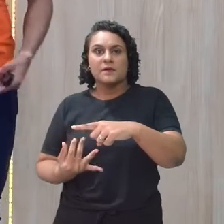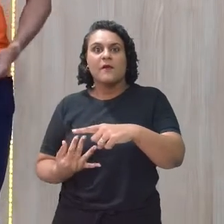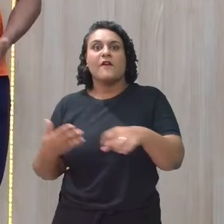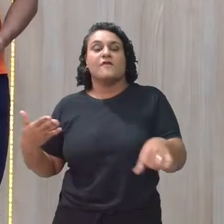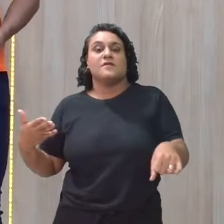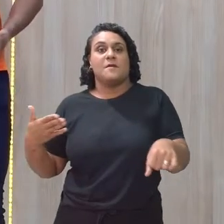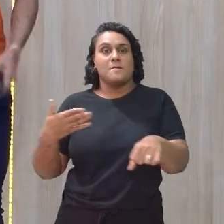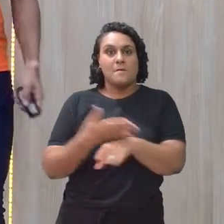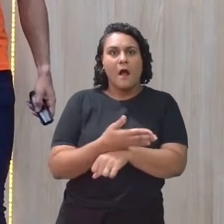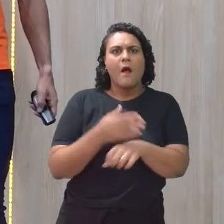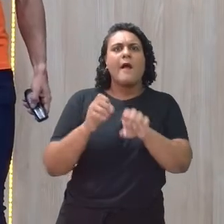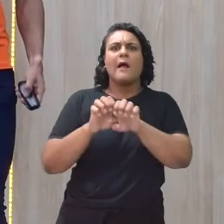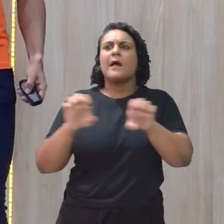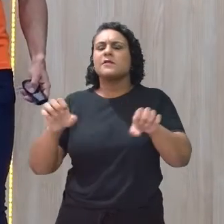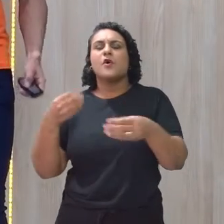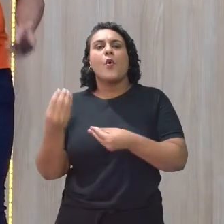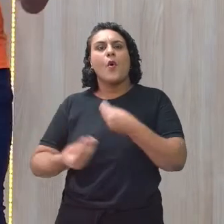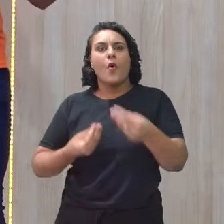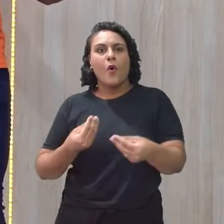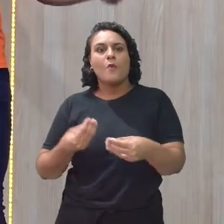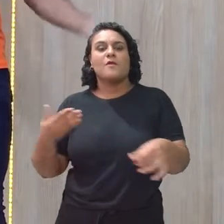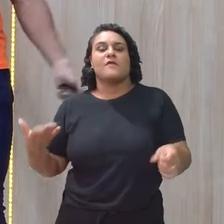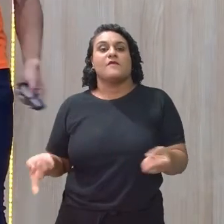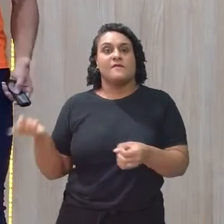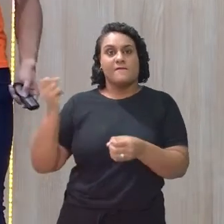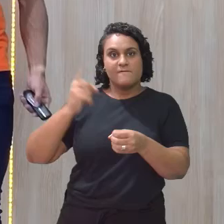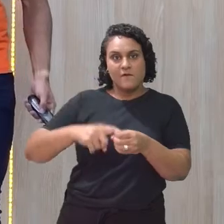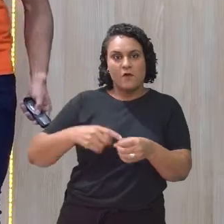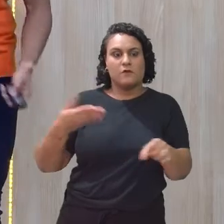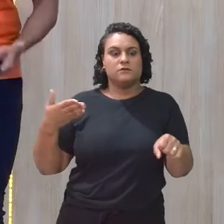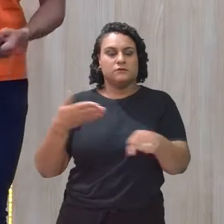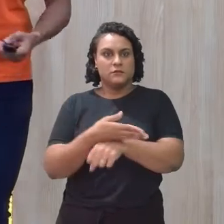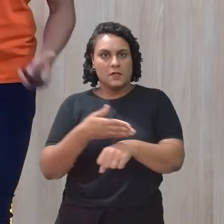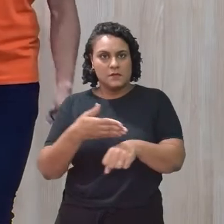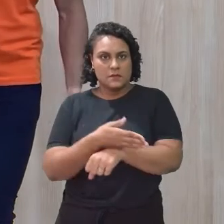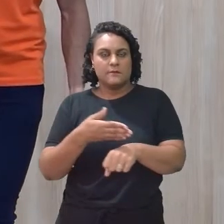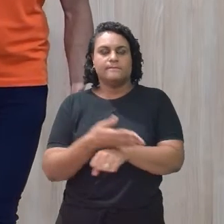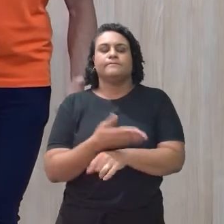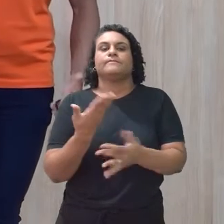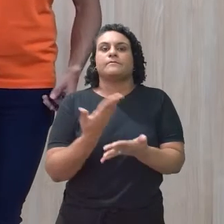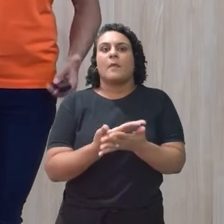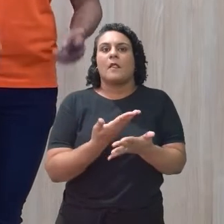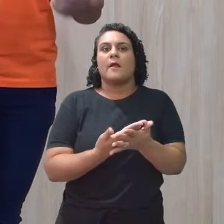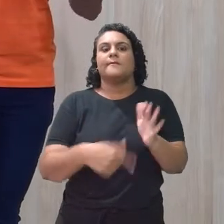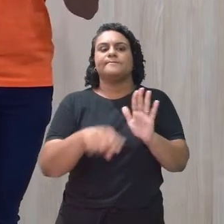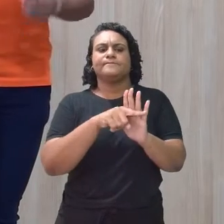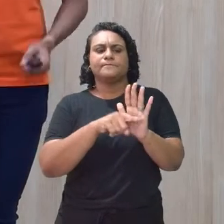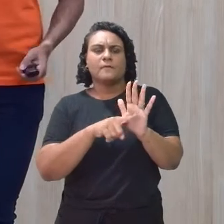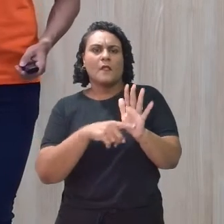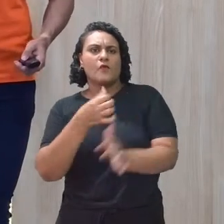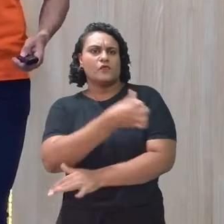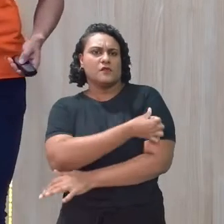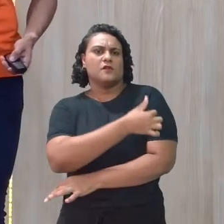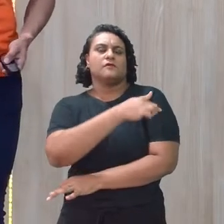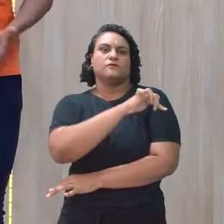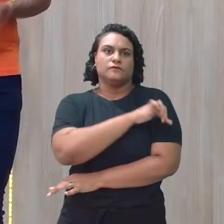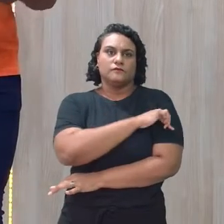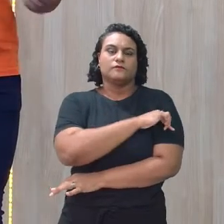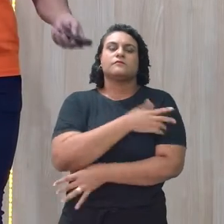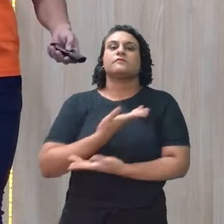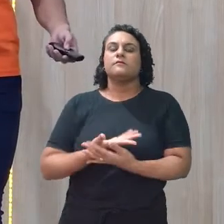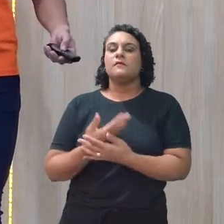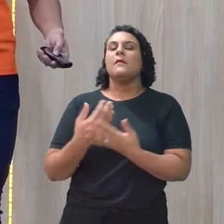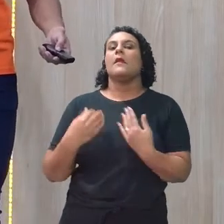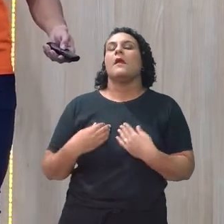você consegue ver essas aulas, certo? Então não deixa de se inscrever, manda para os teus amigos aí para se inscrever também no nosso canal